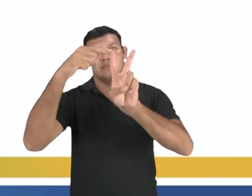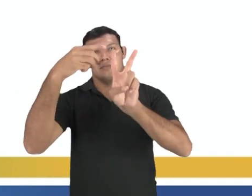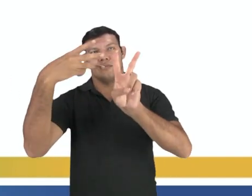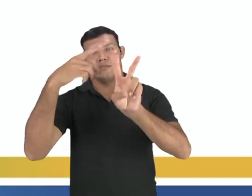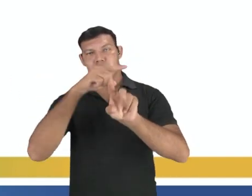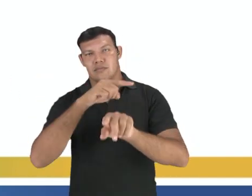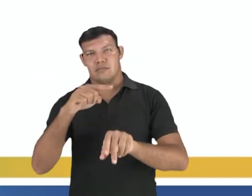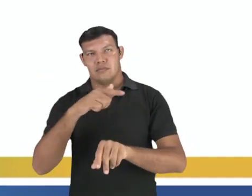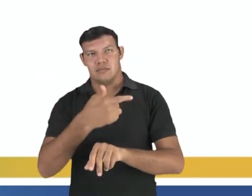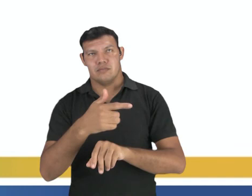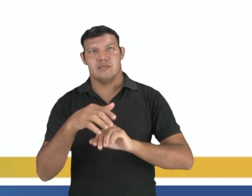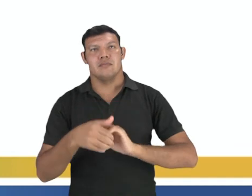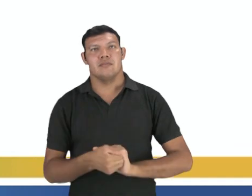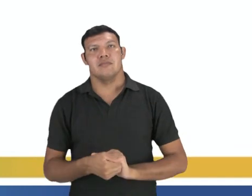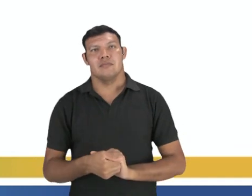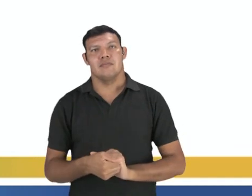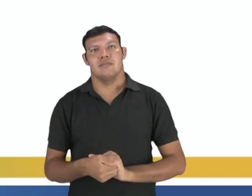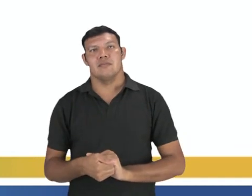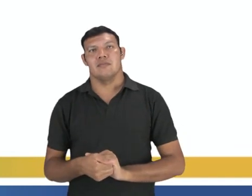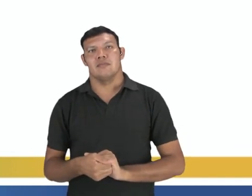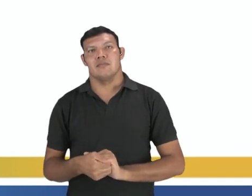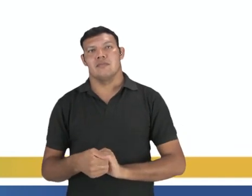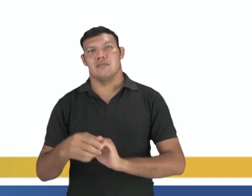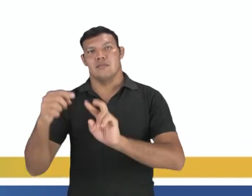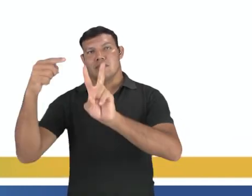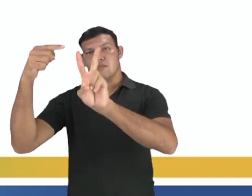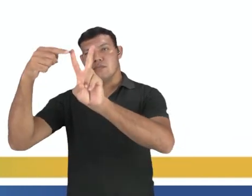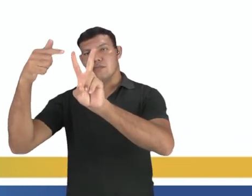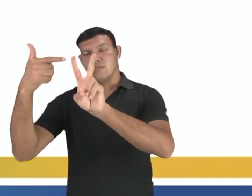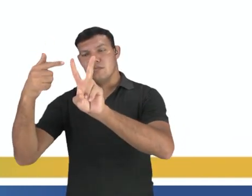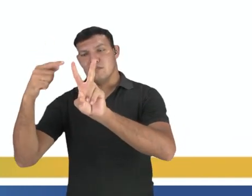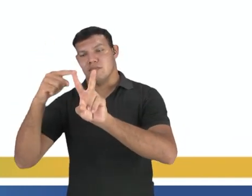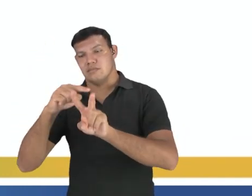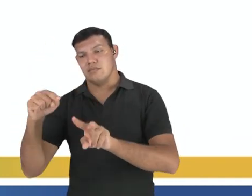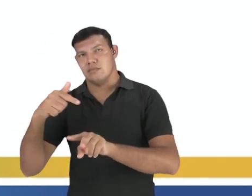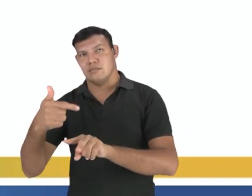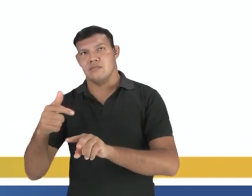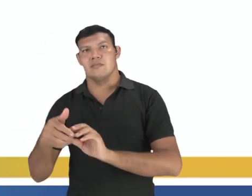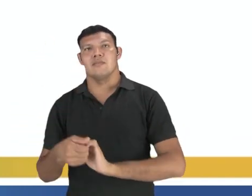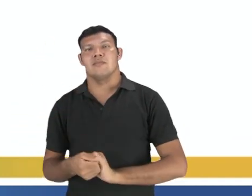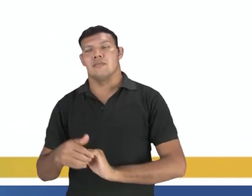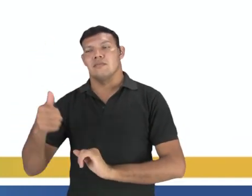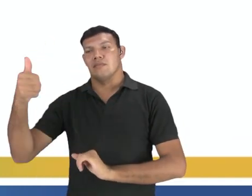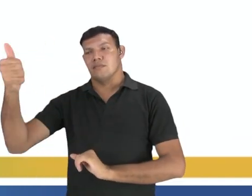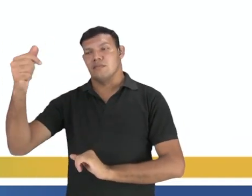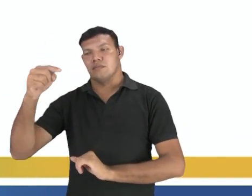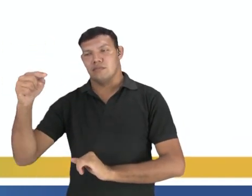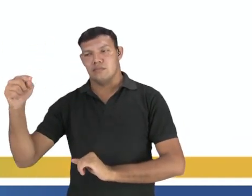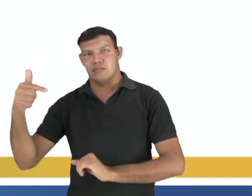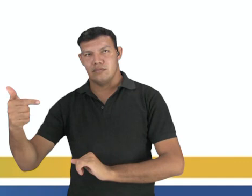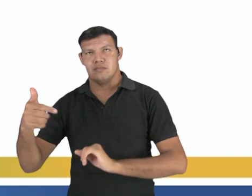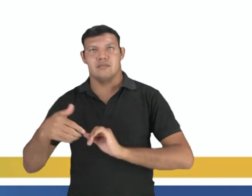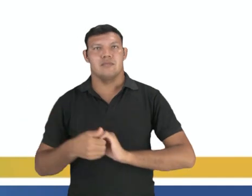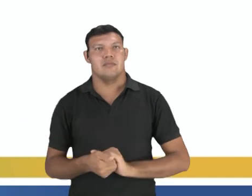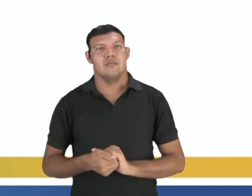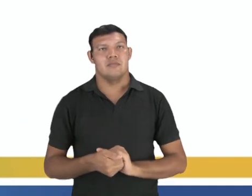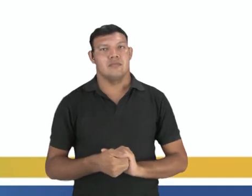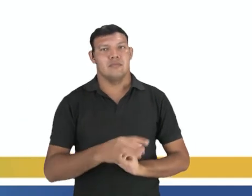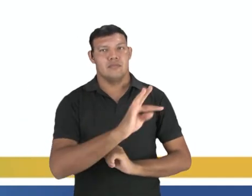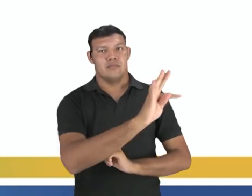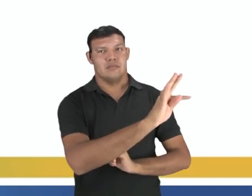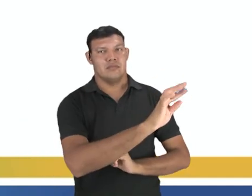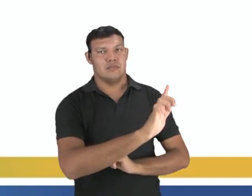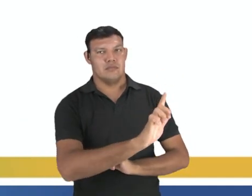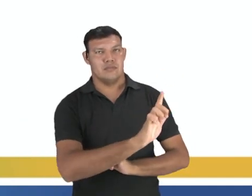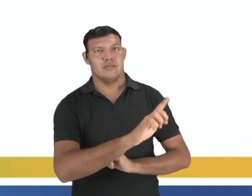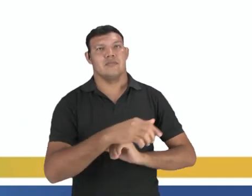2, raiz de 2 sobre 2 e o ângulo de 60 graus, meio. E a tangente,